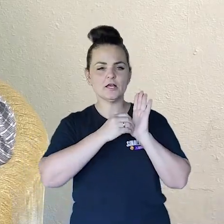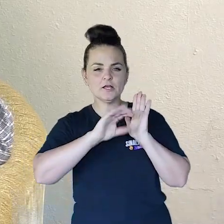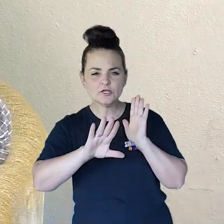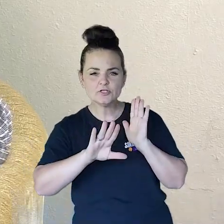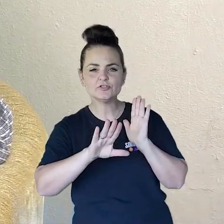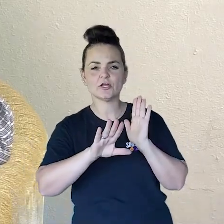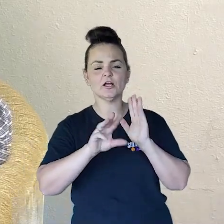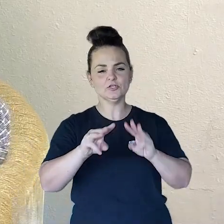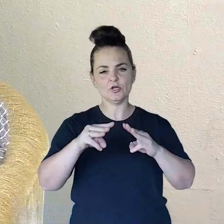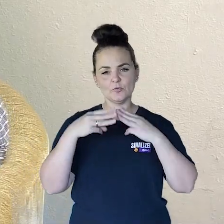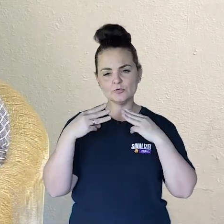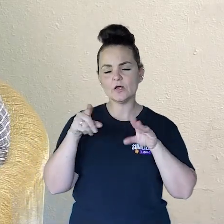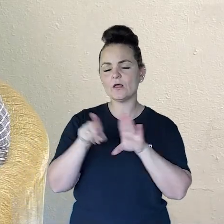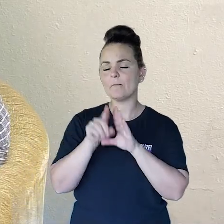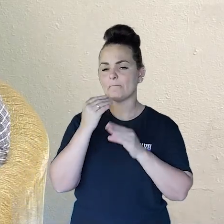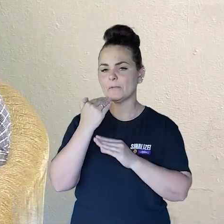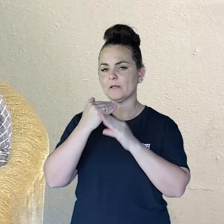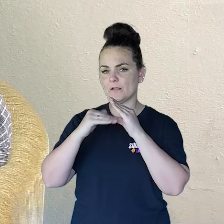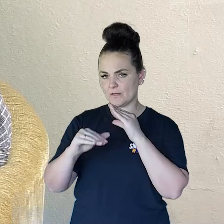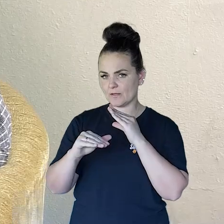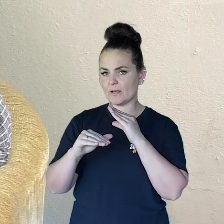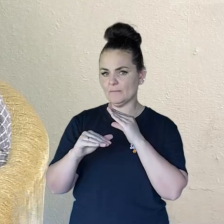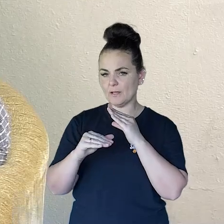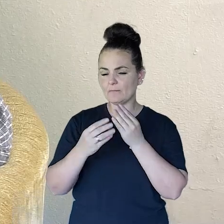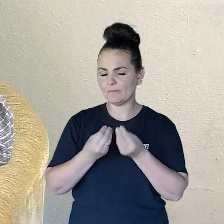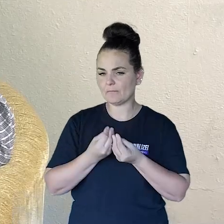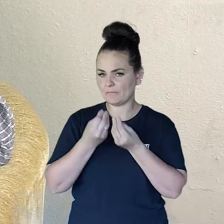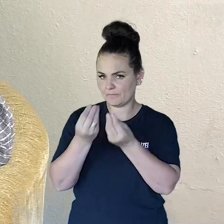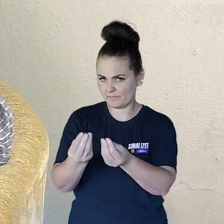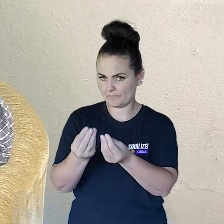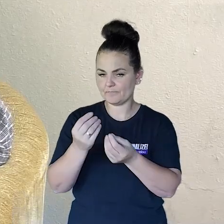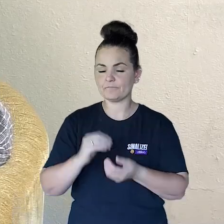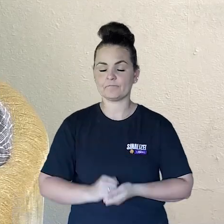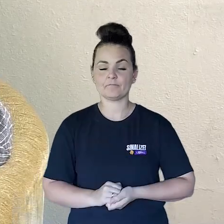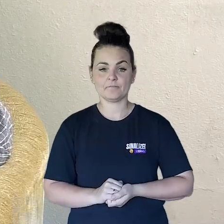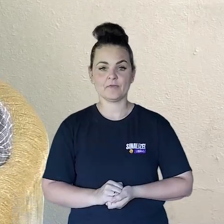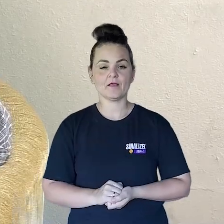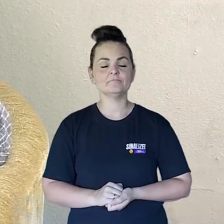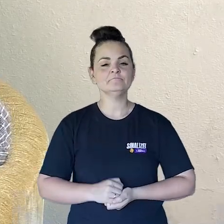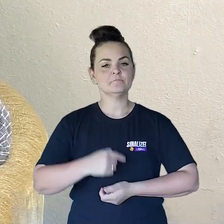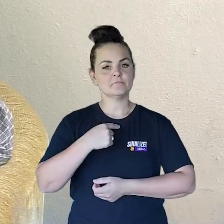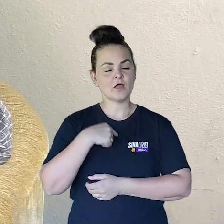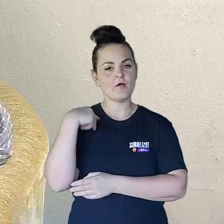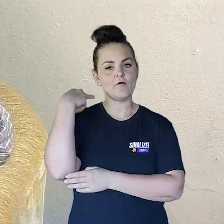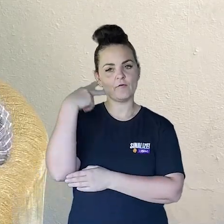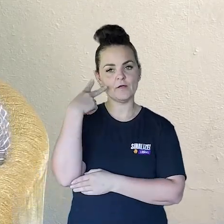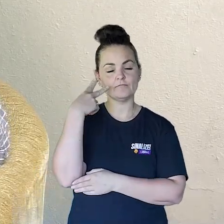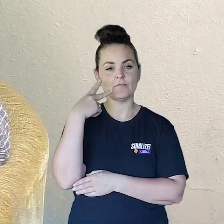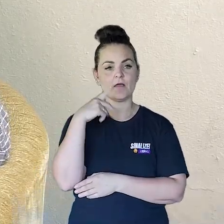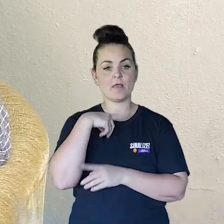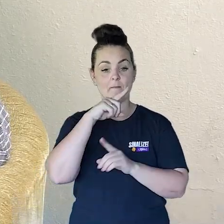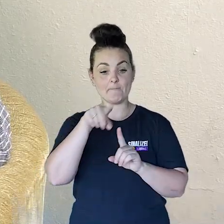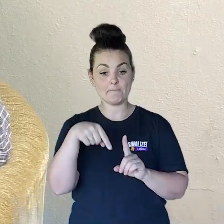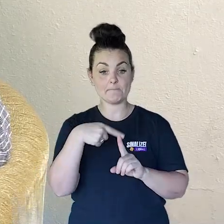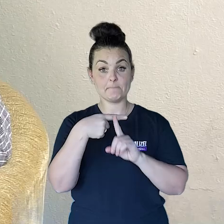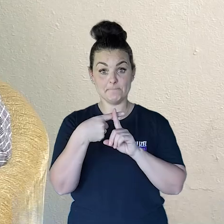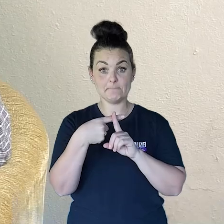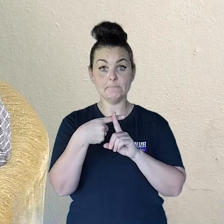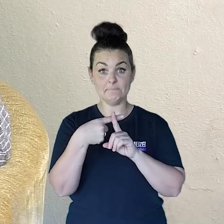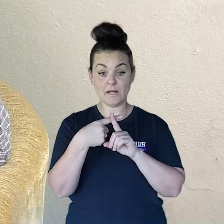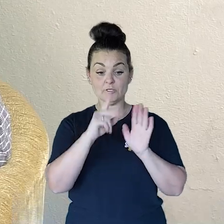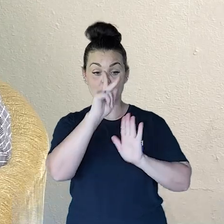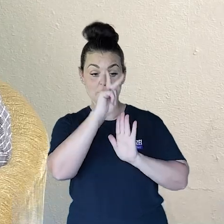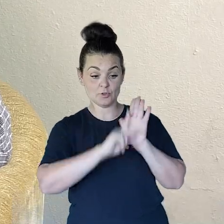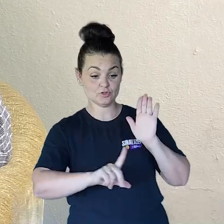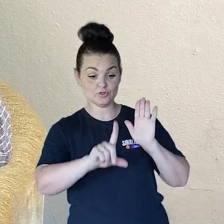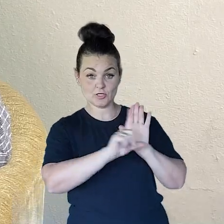indicações, moções e encaminhamentos. Fui um dos vereadores que mais apresentou projetos de leis